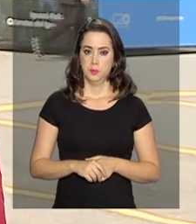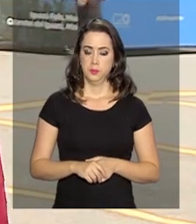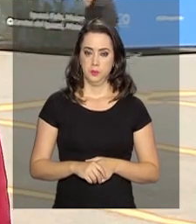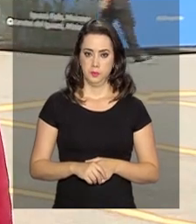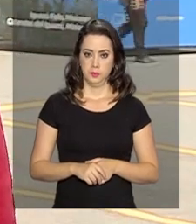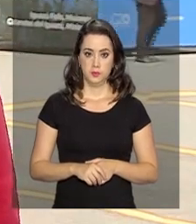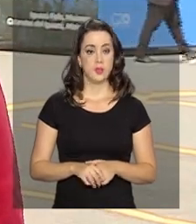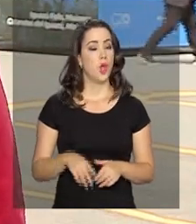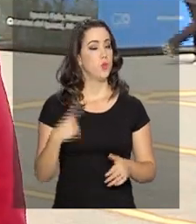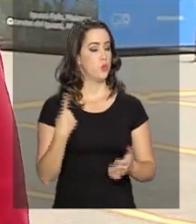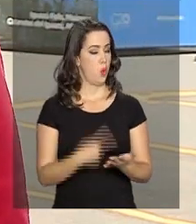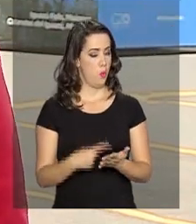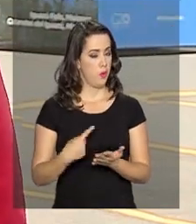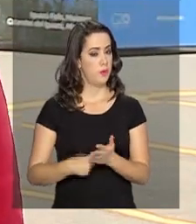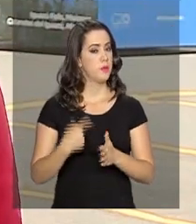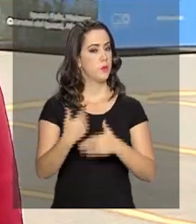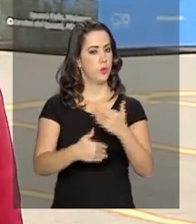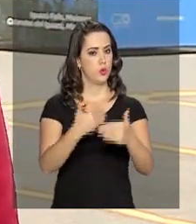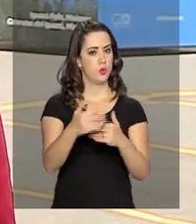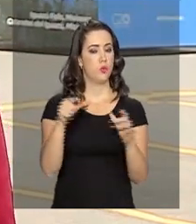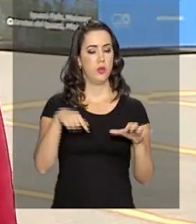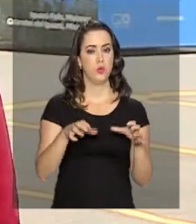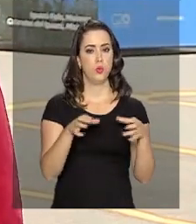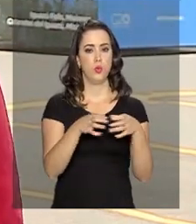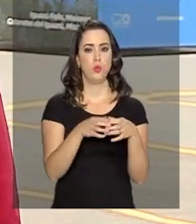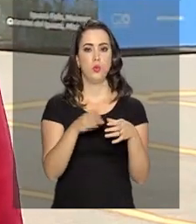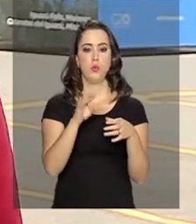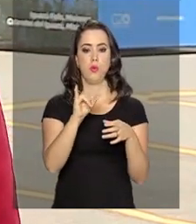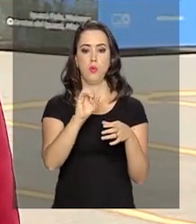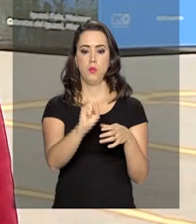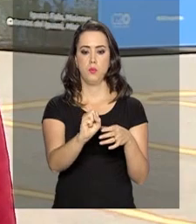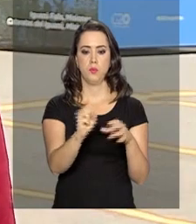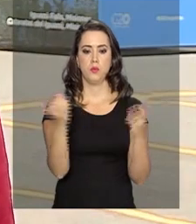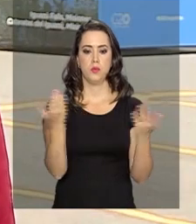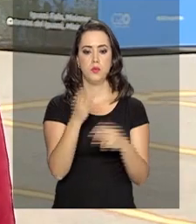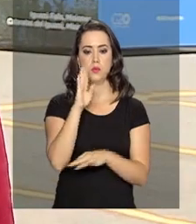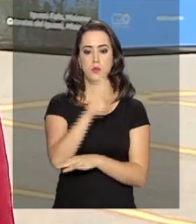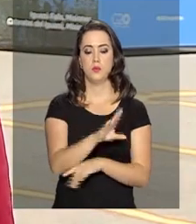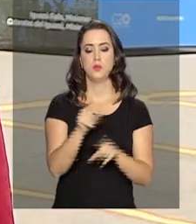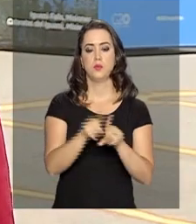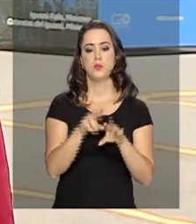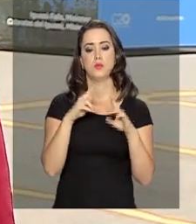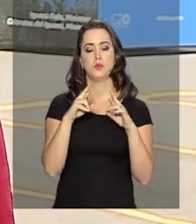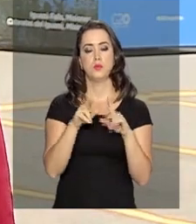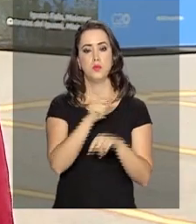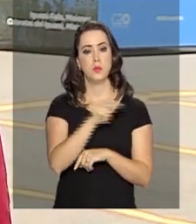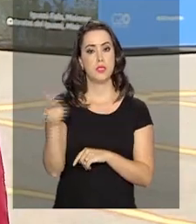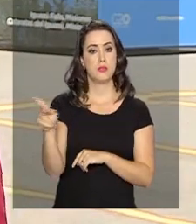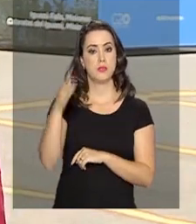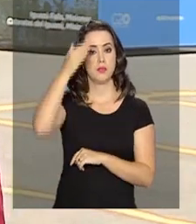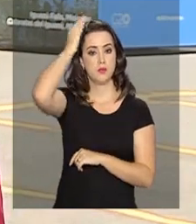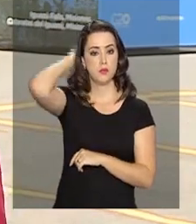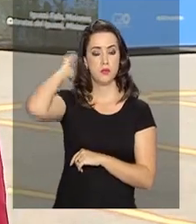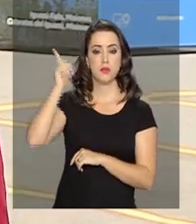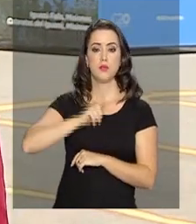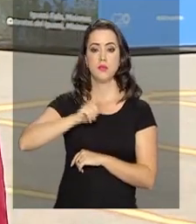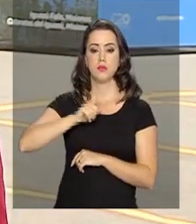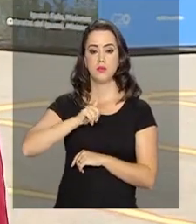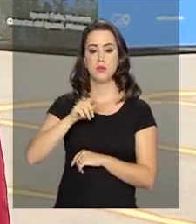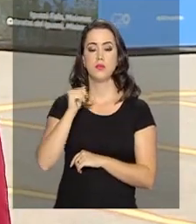E a agenda continua aqui, a cúpula do BRICS continua agora à tarde. O presidente Michel Temer